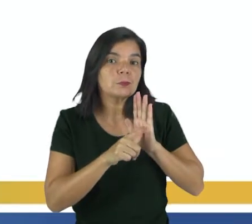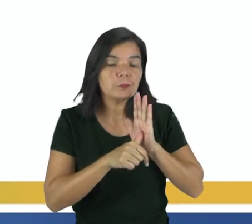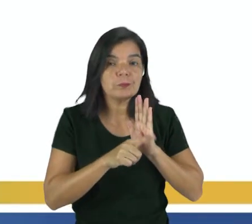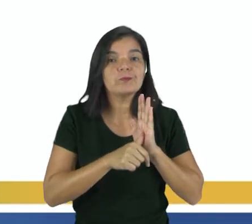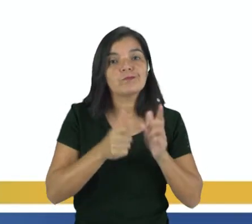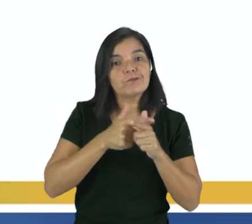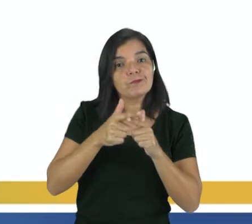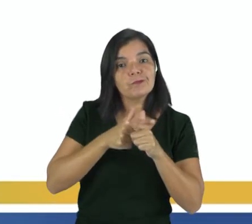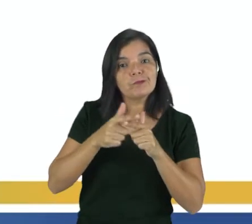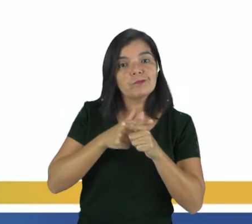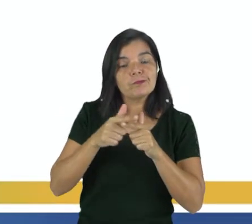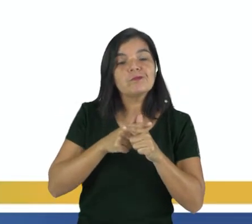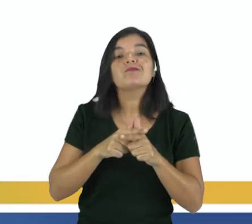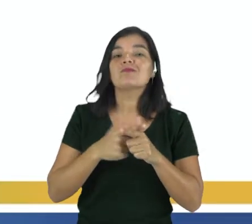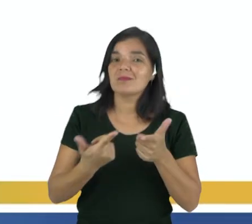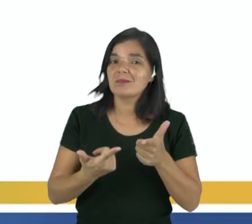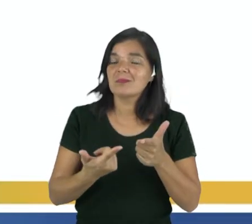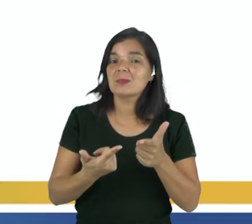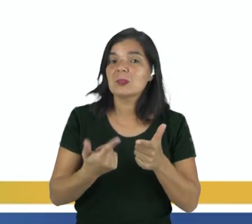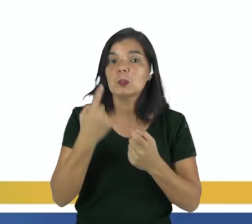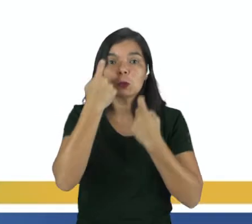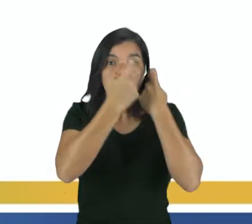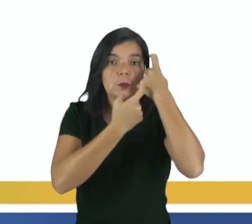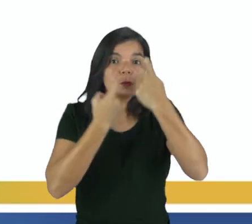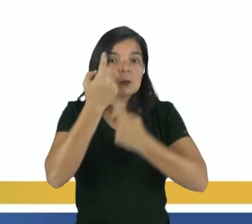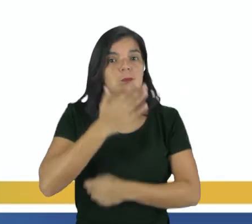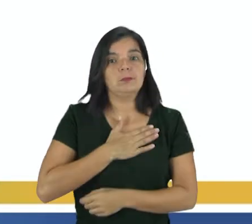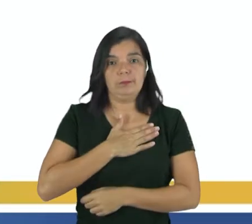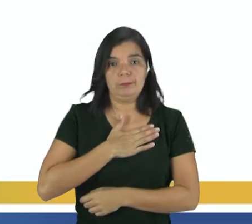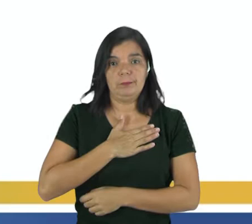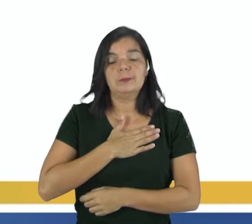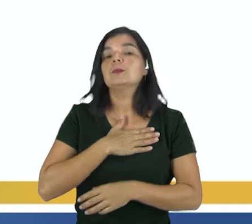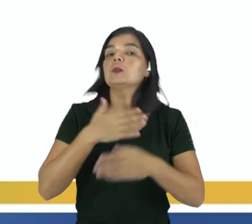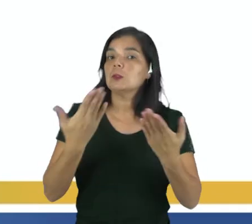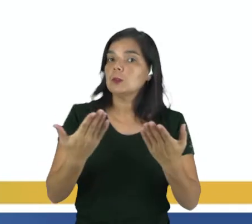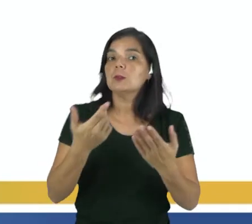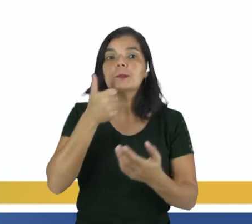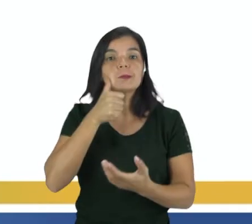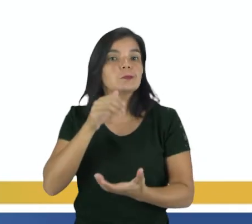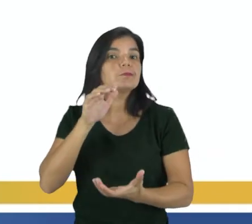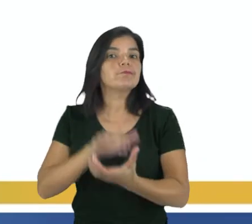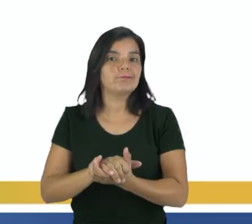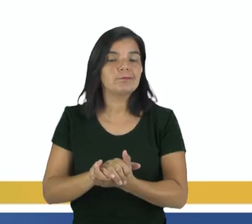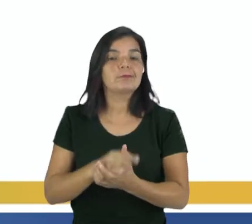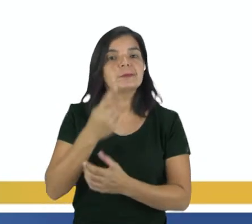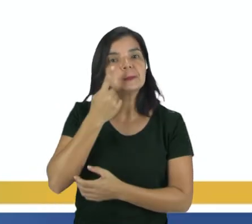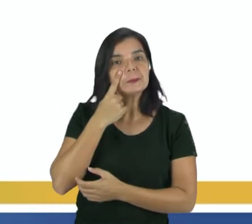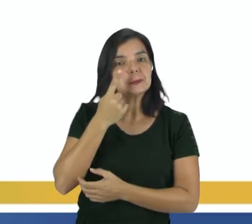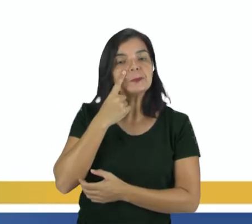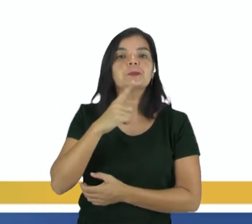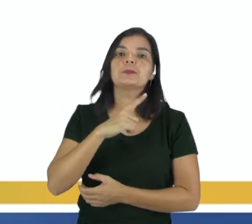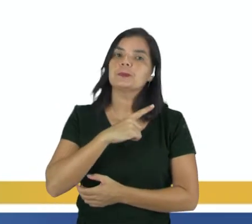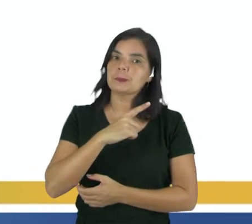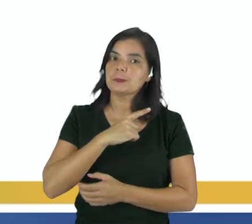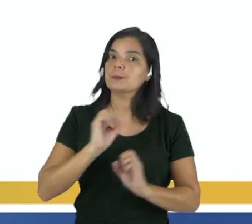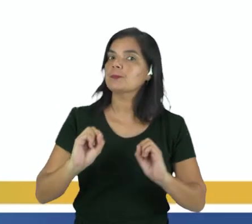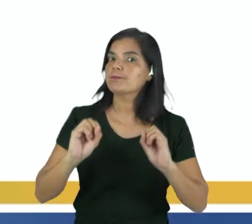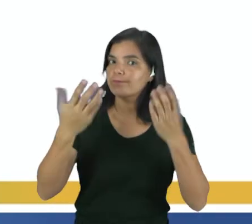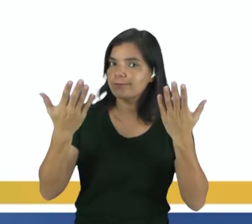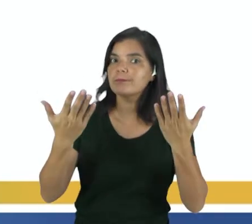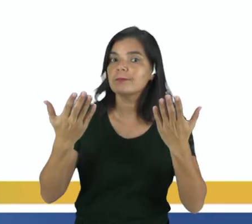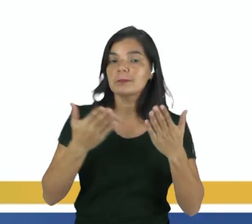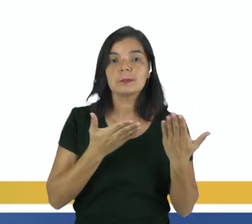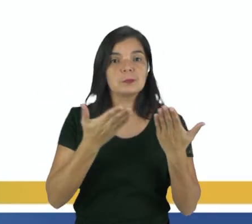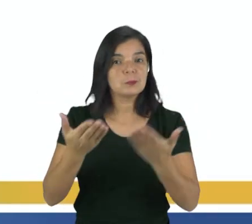do problema vem ocasionando grande preocupação em mim e em minha esposa, visto que temos um grande evento